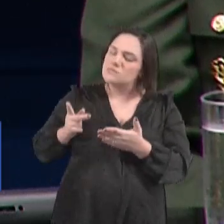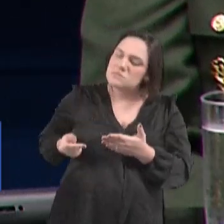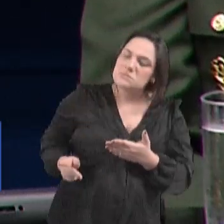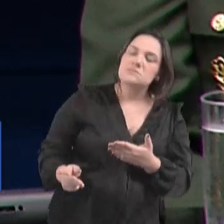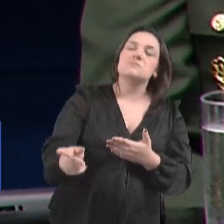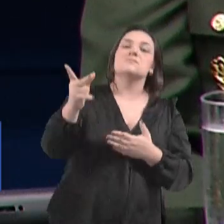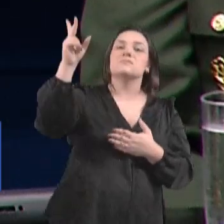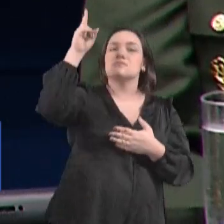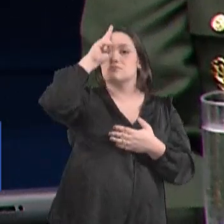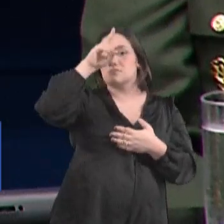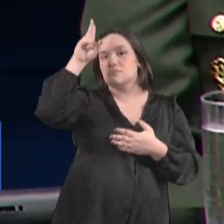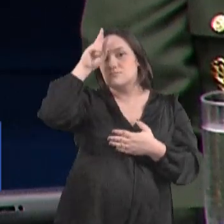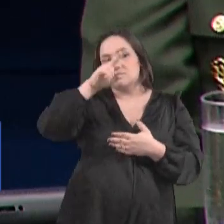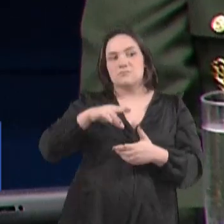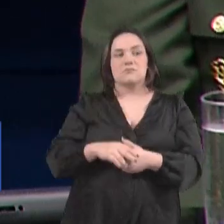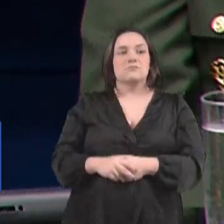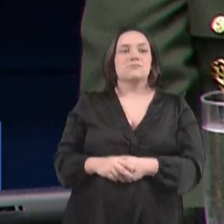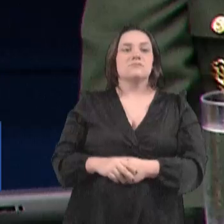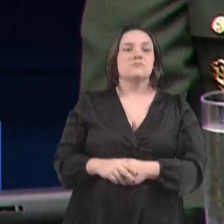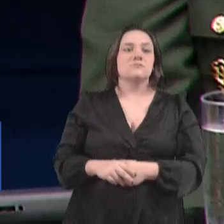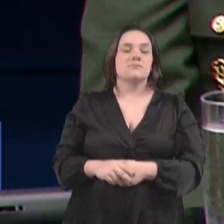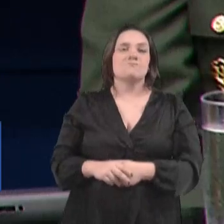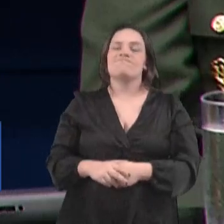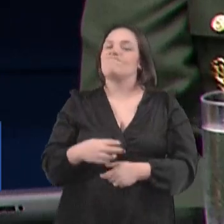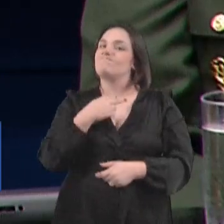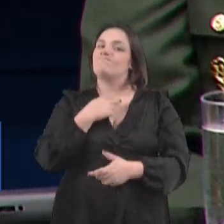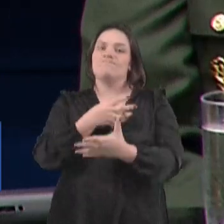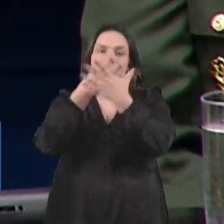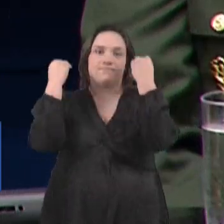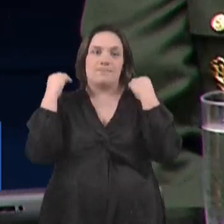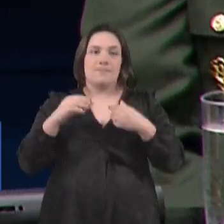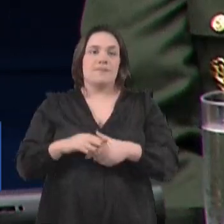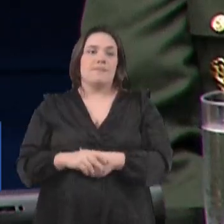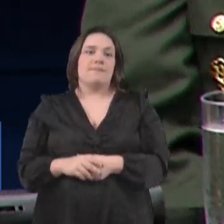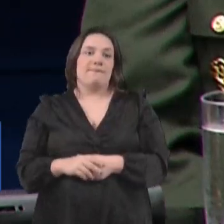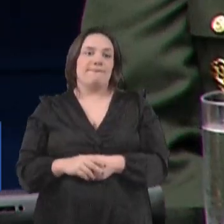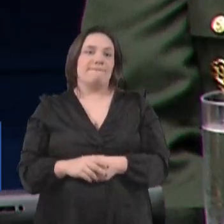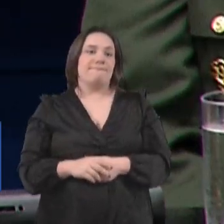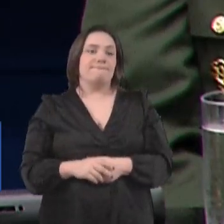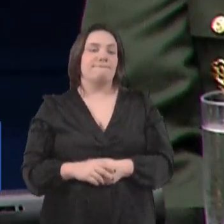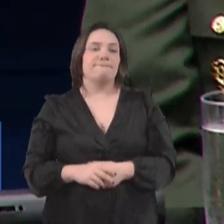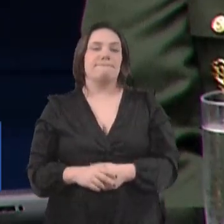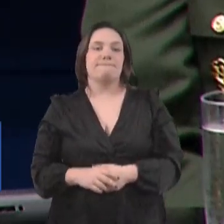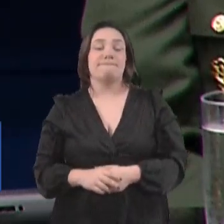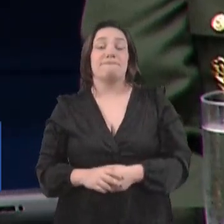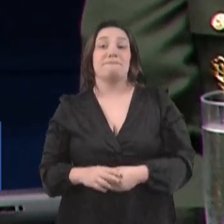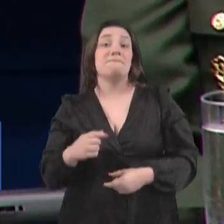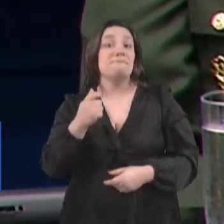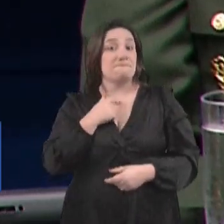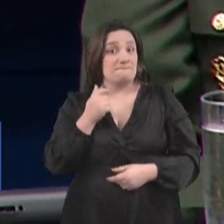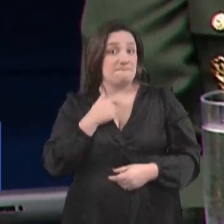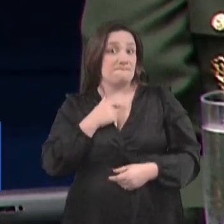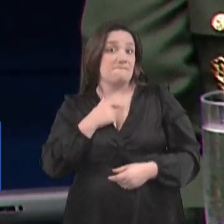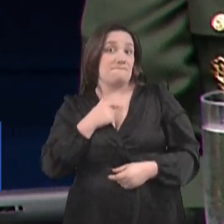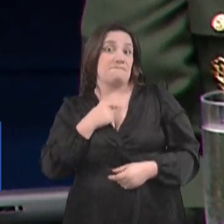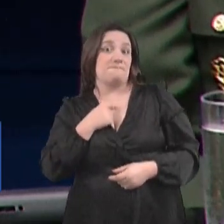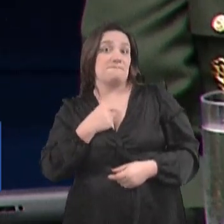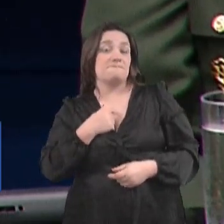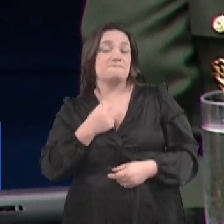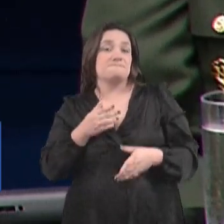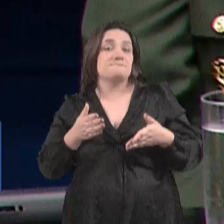perpetua a história, né, que não pode ser esquecida. Eu sou de um tempo em que